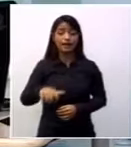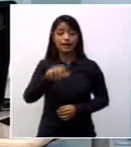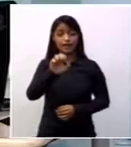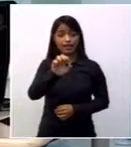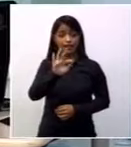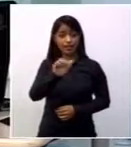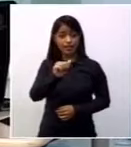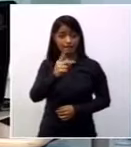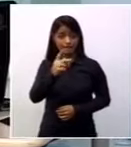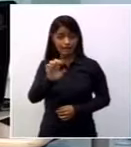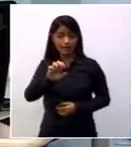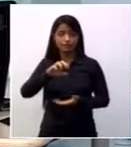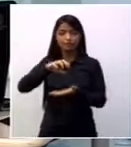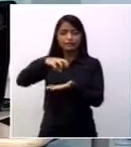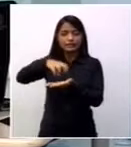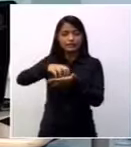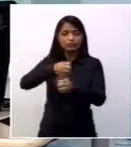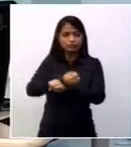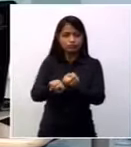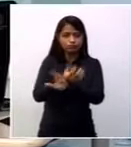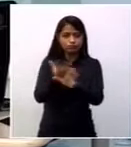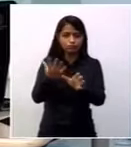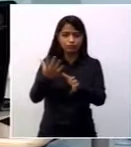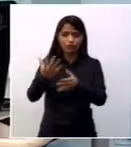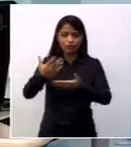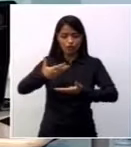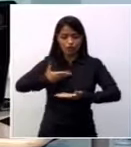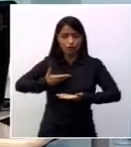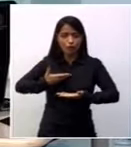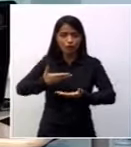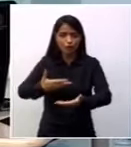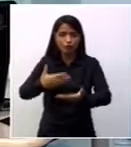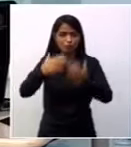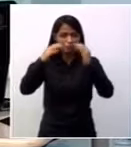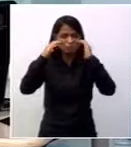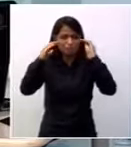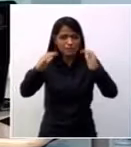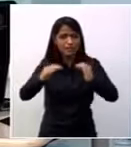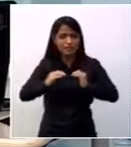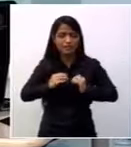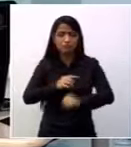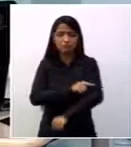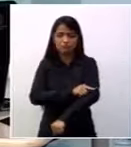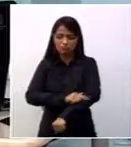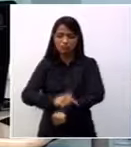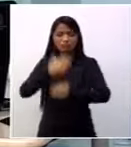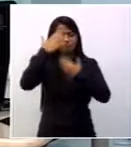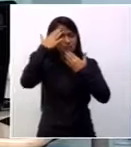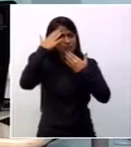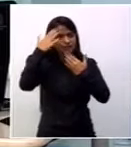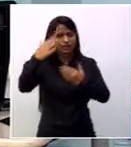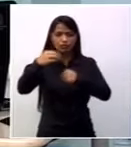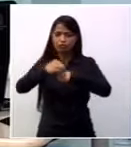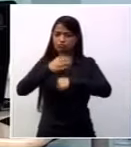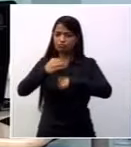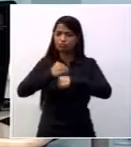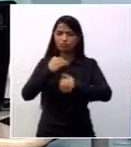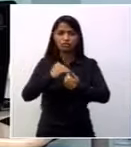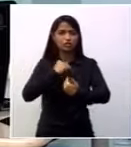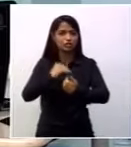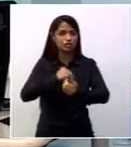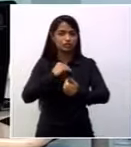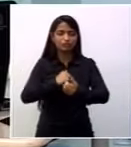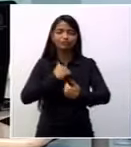de Mídias, que nos acolheu aqui de forma respeitosa, de forma cordial, nos deu todas as orientações